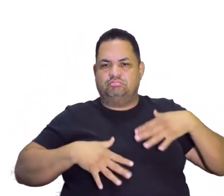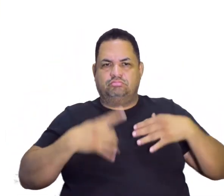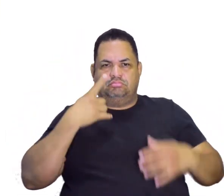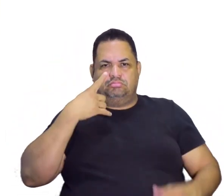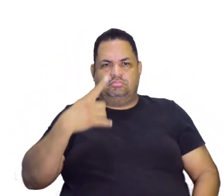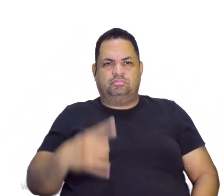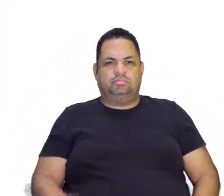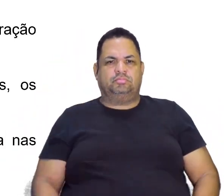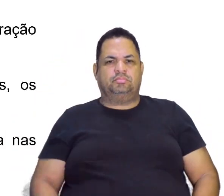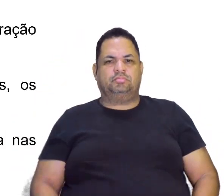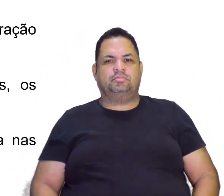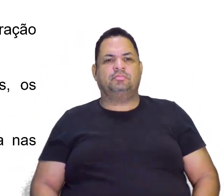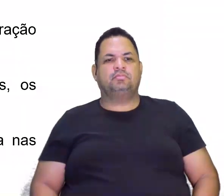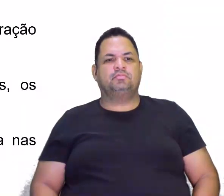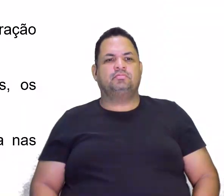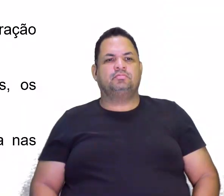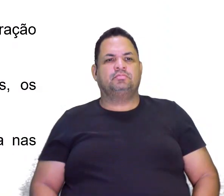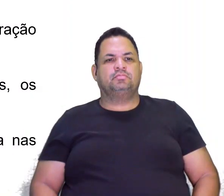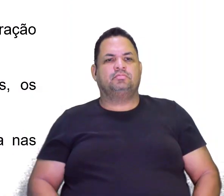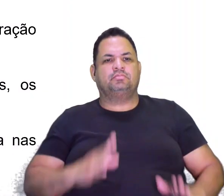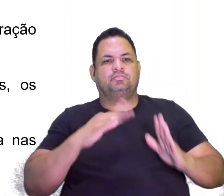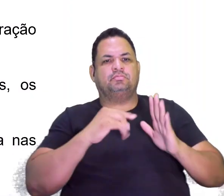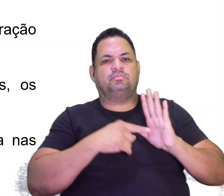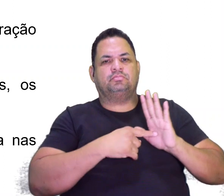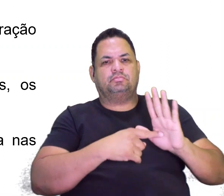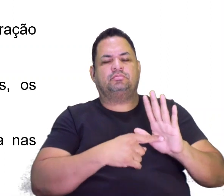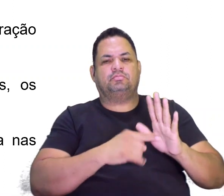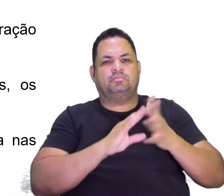Vamos ver. A pintura